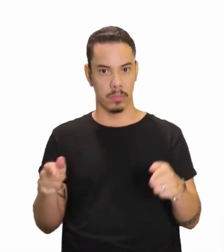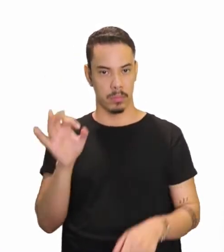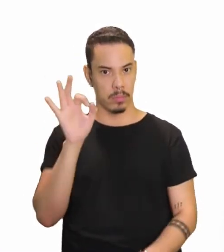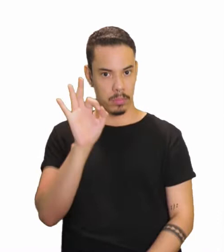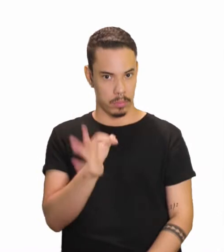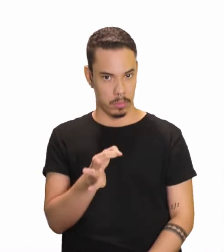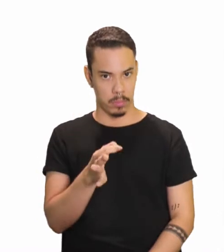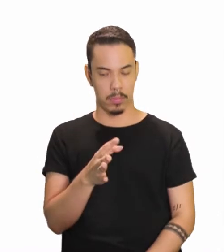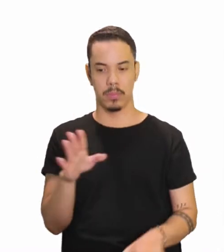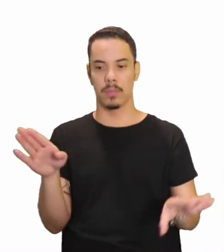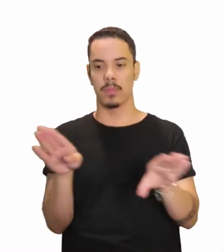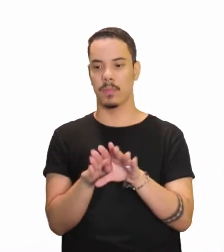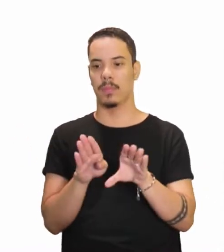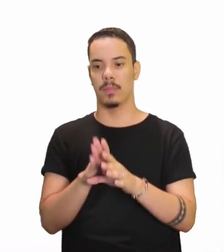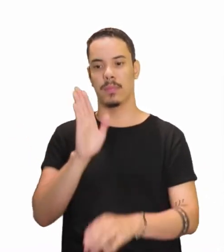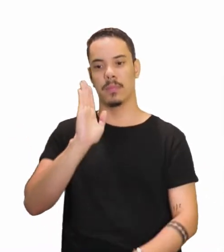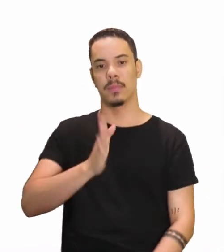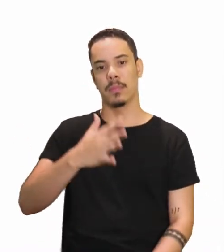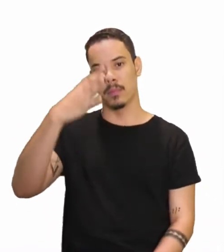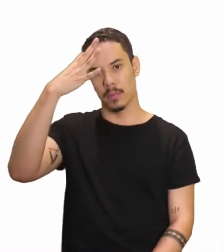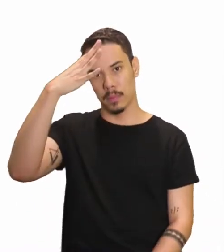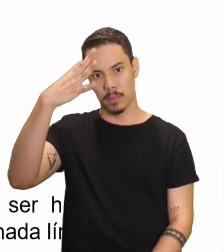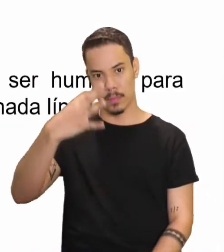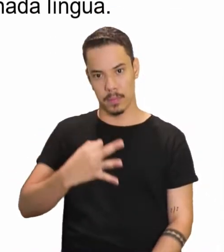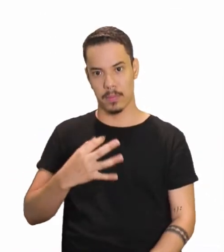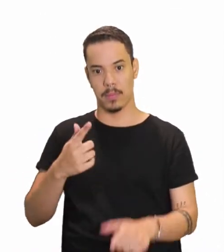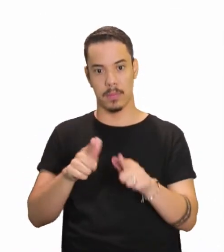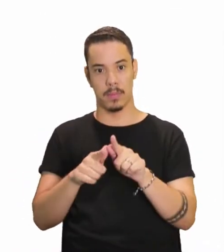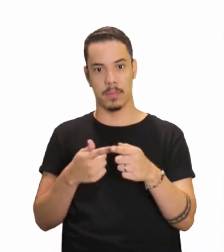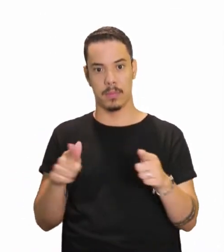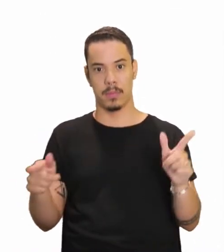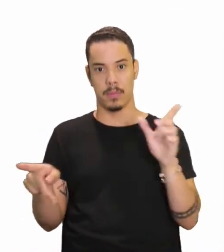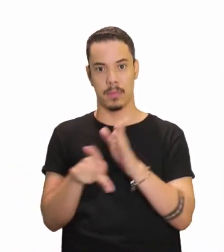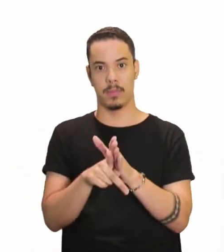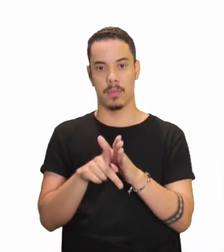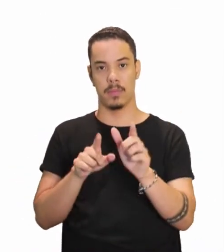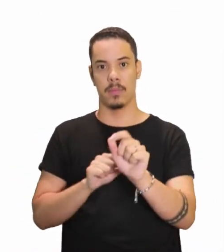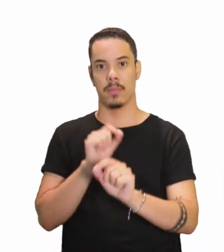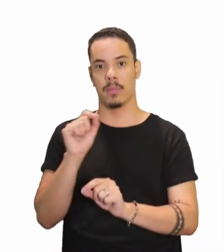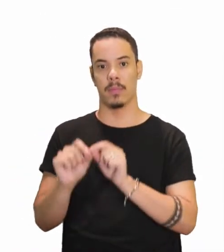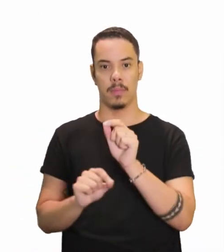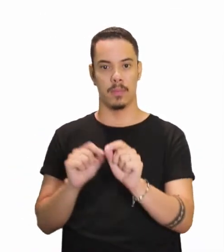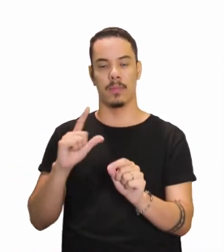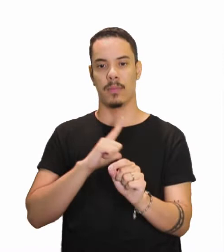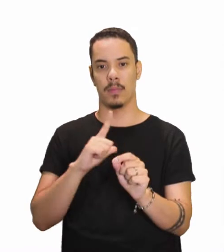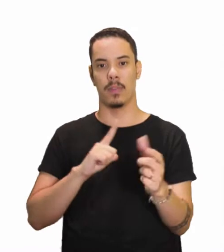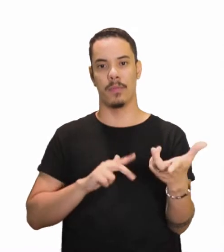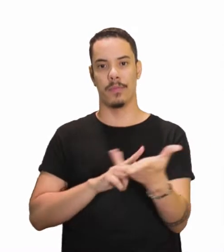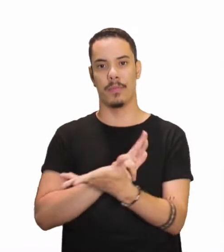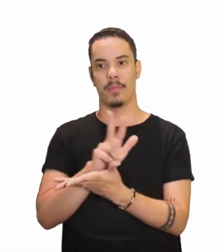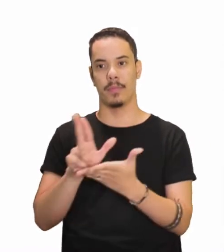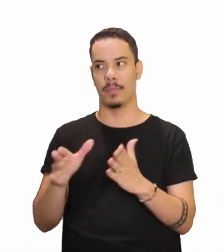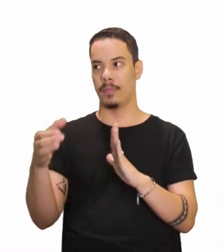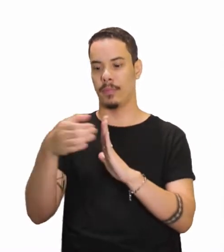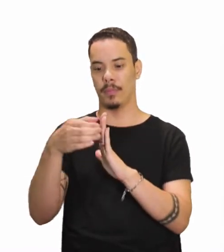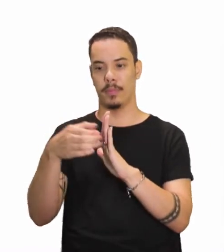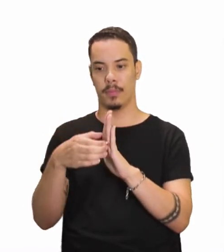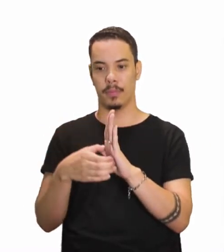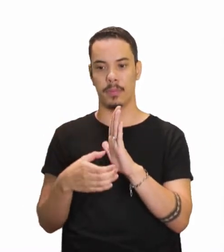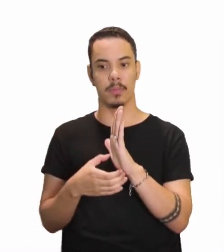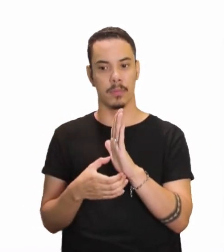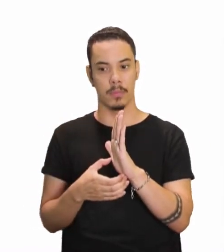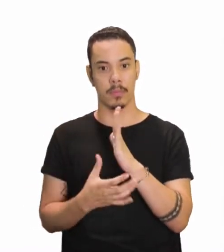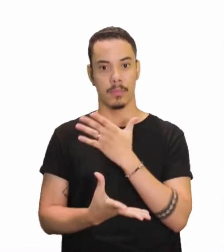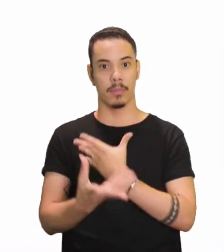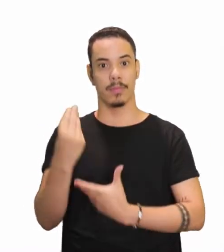E já entendeu que a gramática, ela tem várias partes, não é isso? Muito bem.